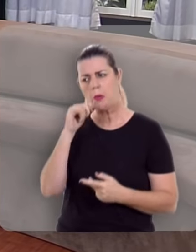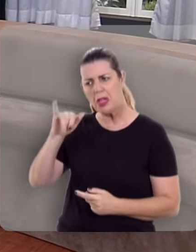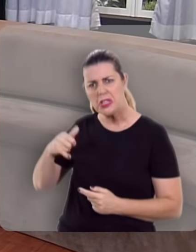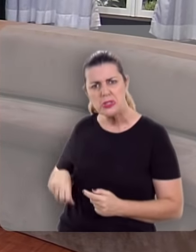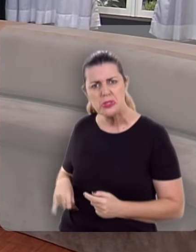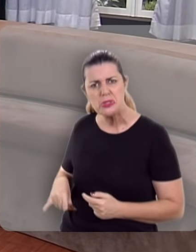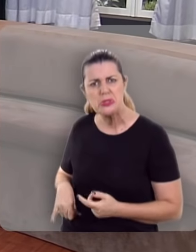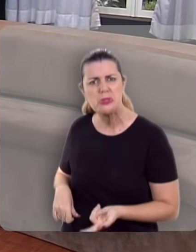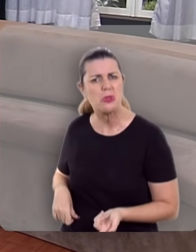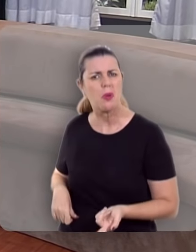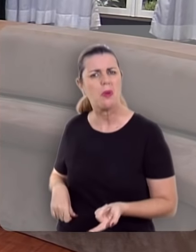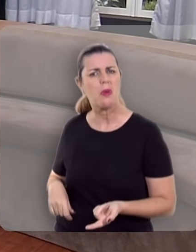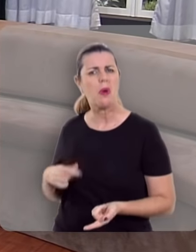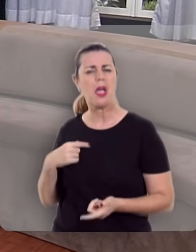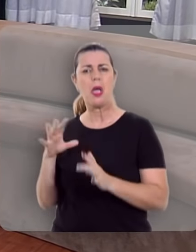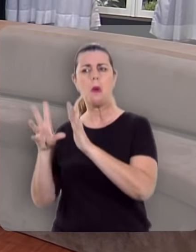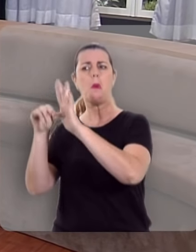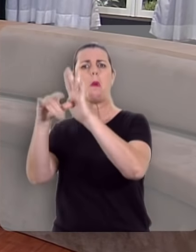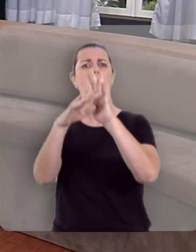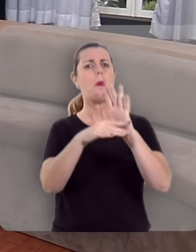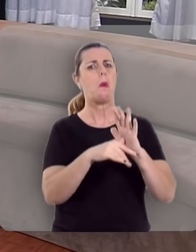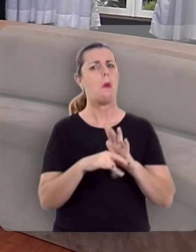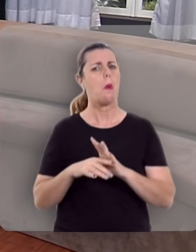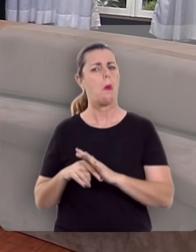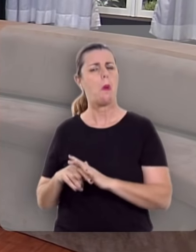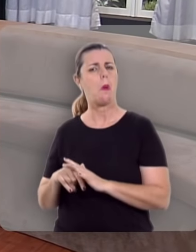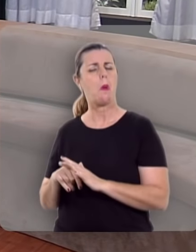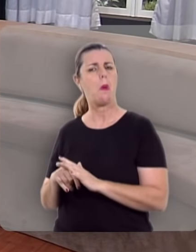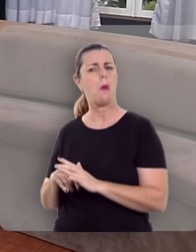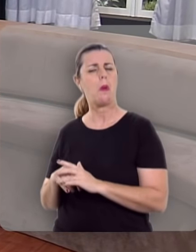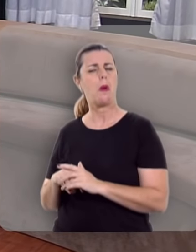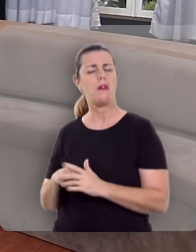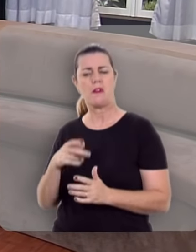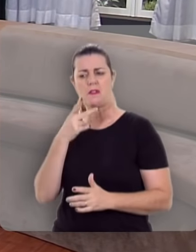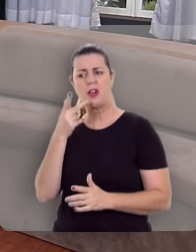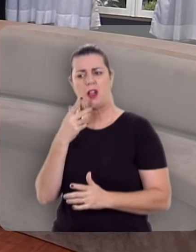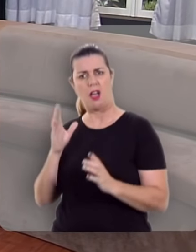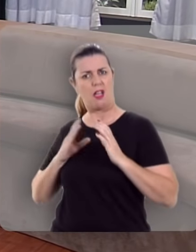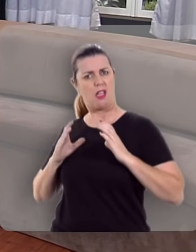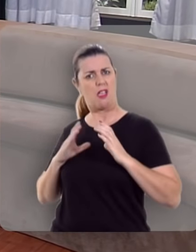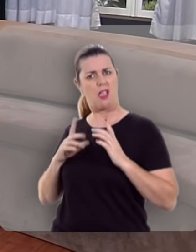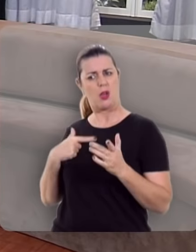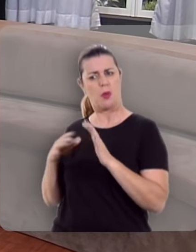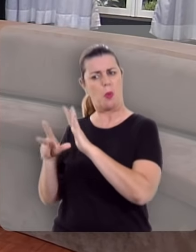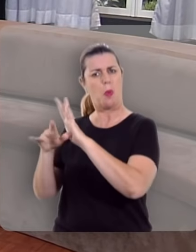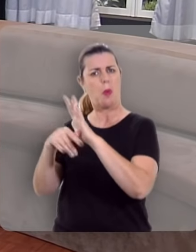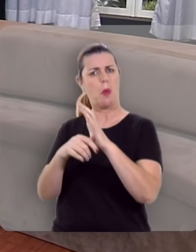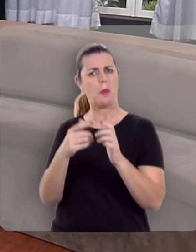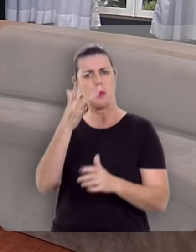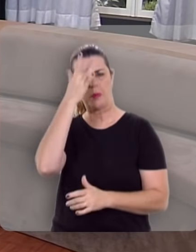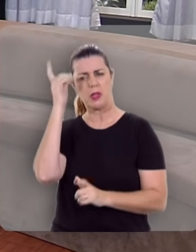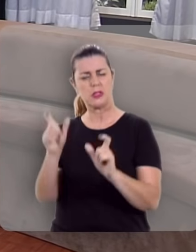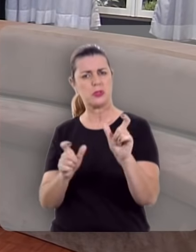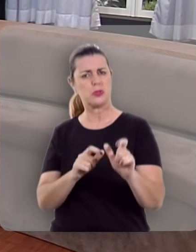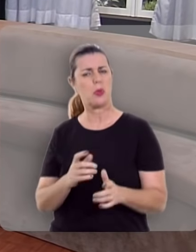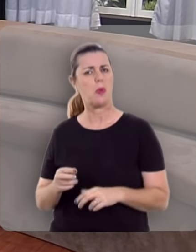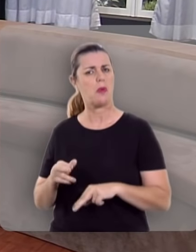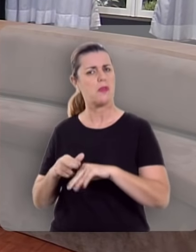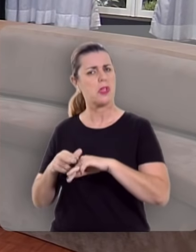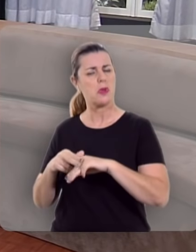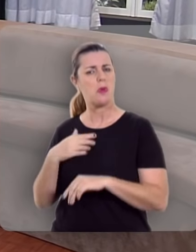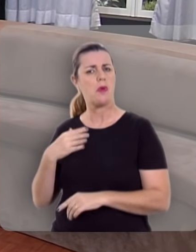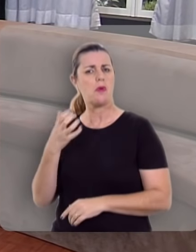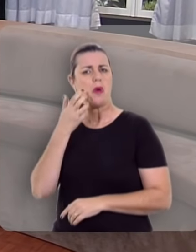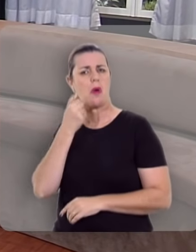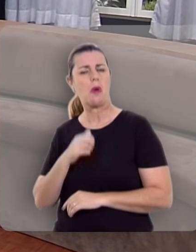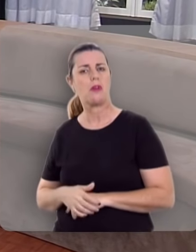Jó de adúltero, chamaram Jó de louco, chamaram Jó de corrupto, porque eles afirmaram